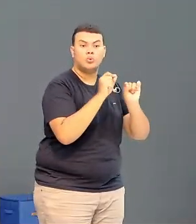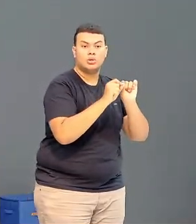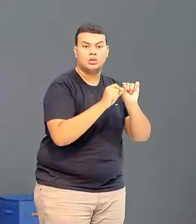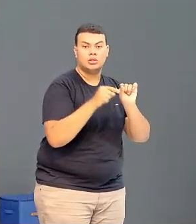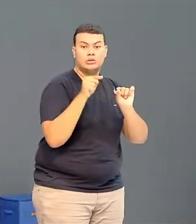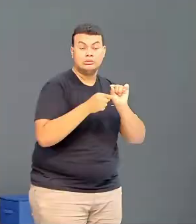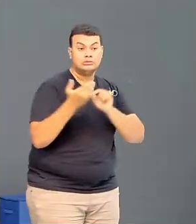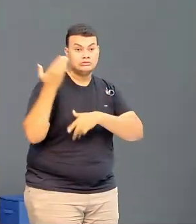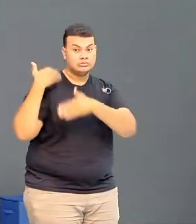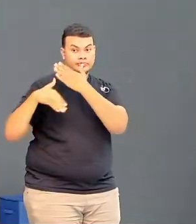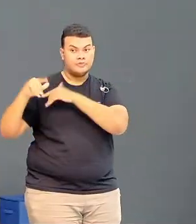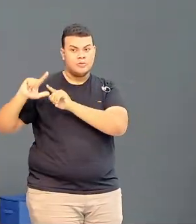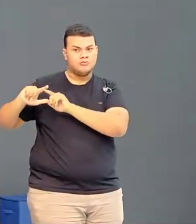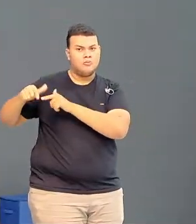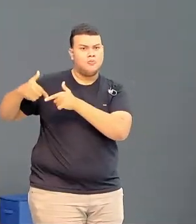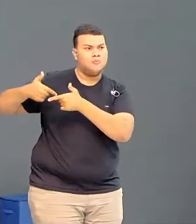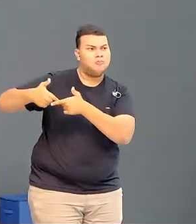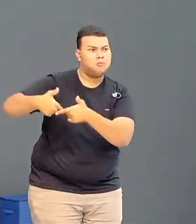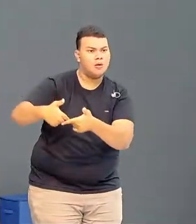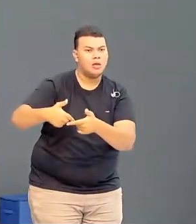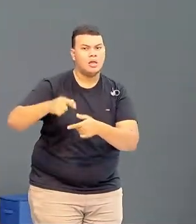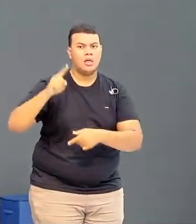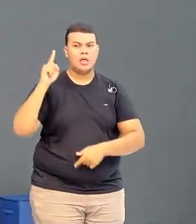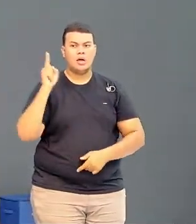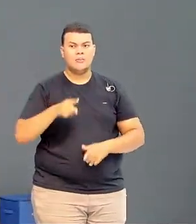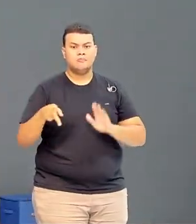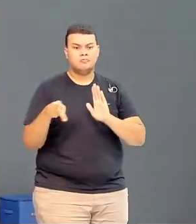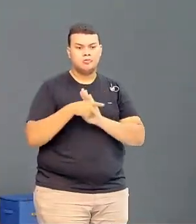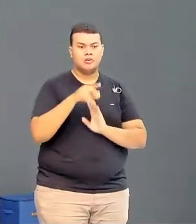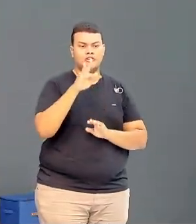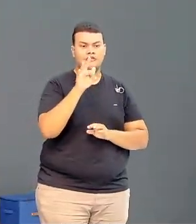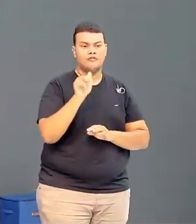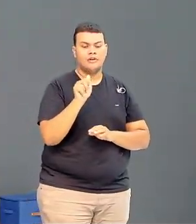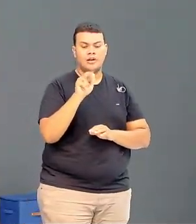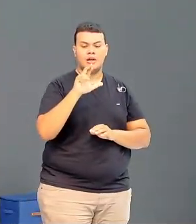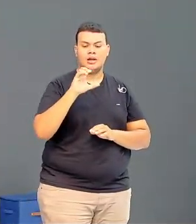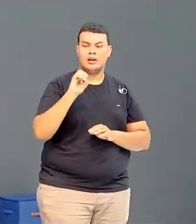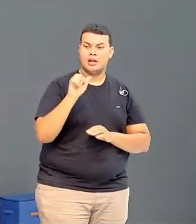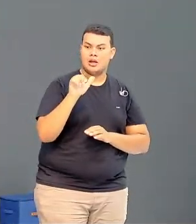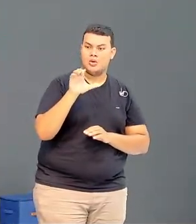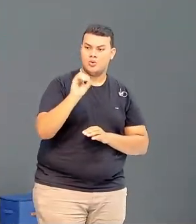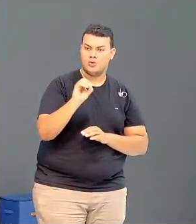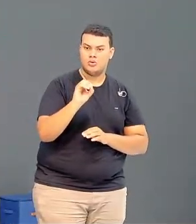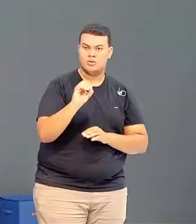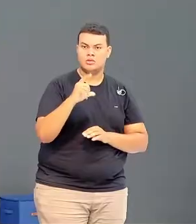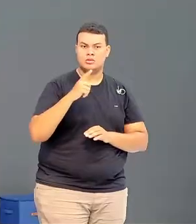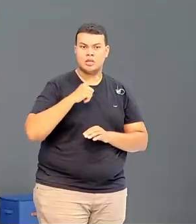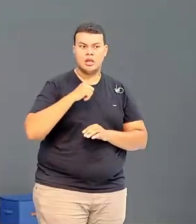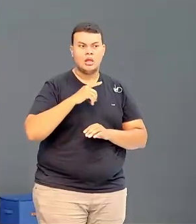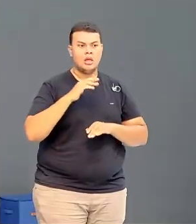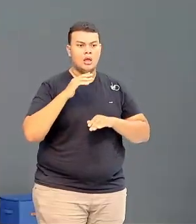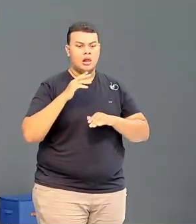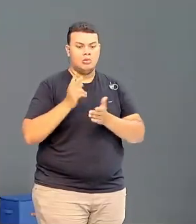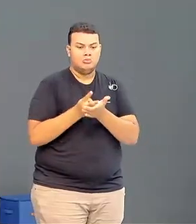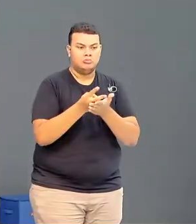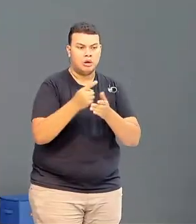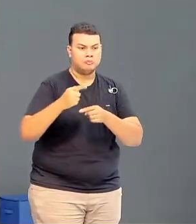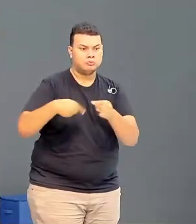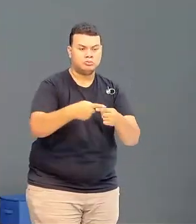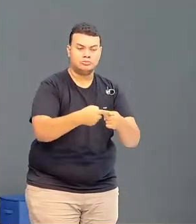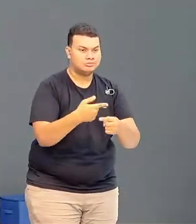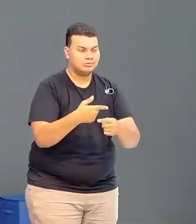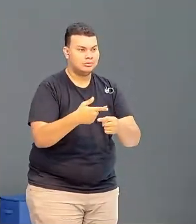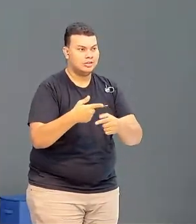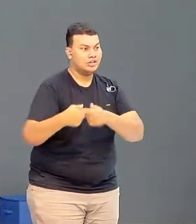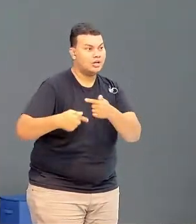a dinastia dos faraós não foram dinastias contínuas, tá? Houveram muitas rebeliões. Então,